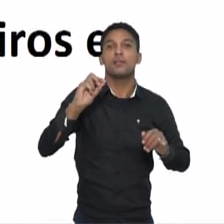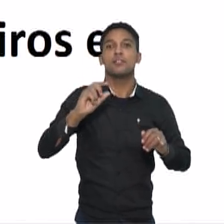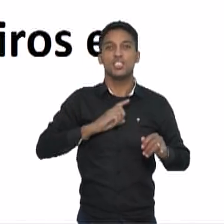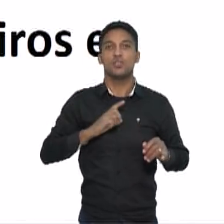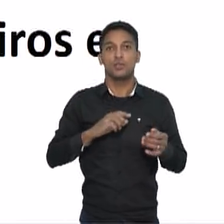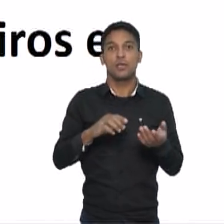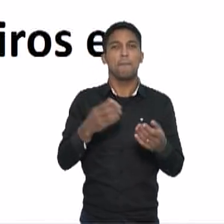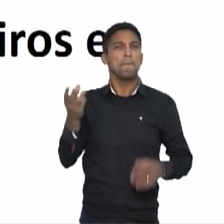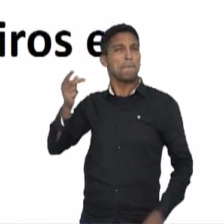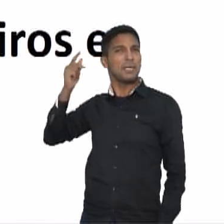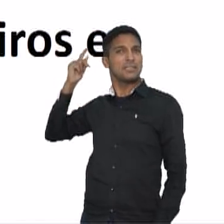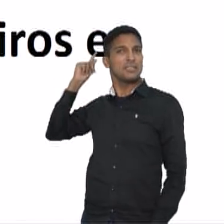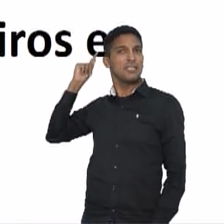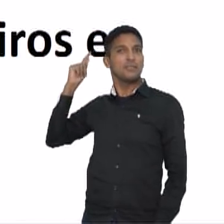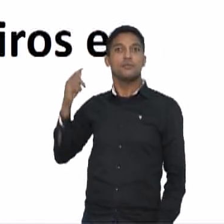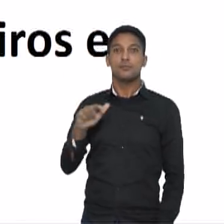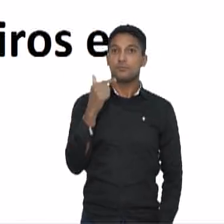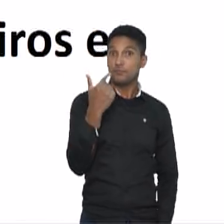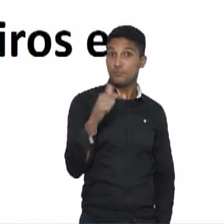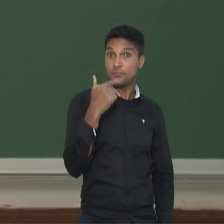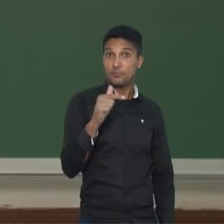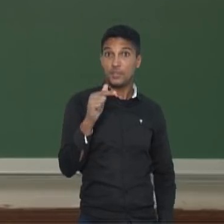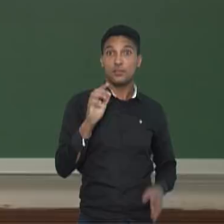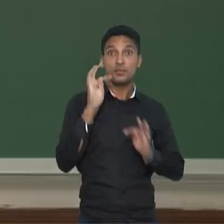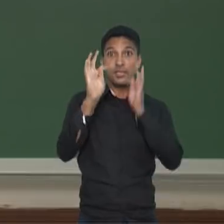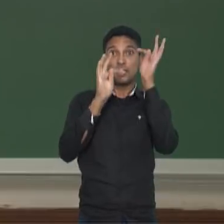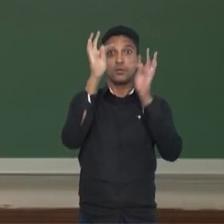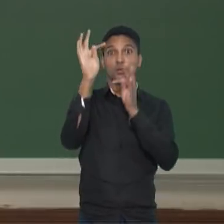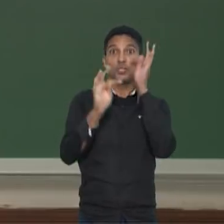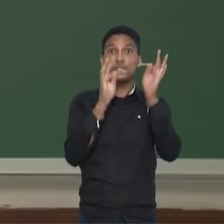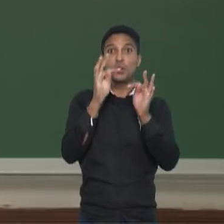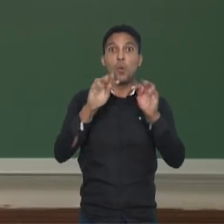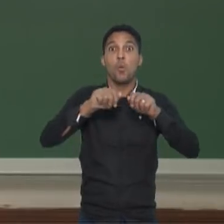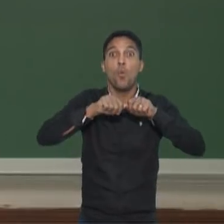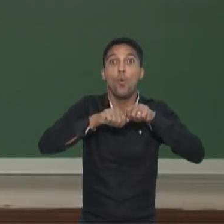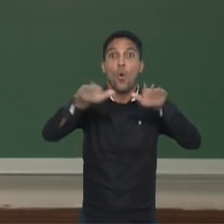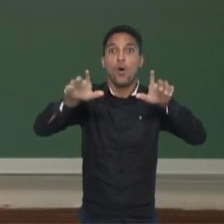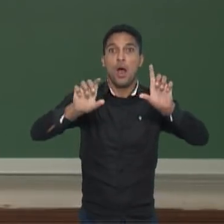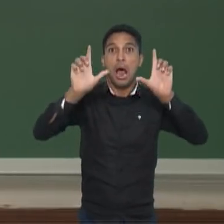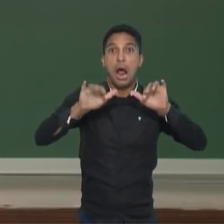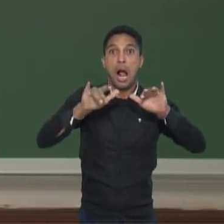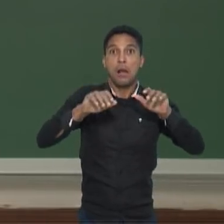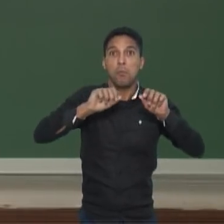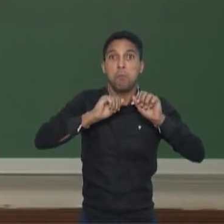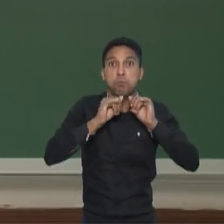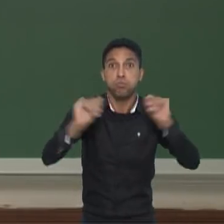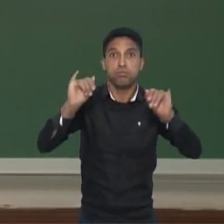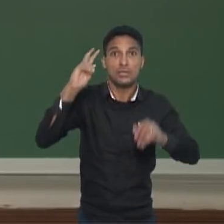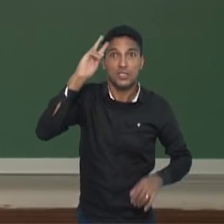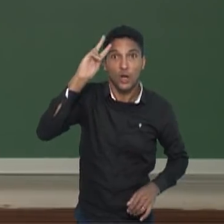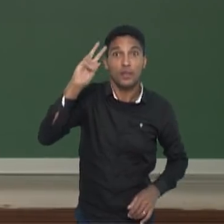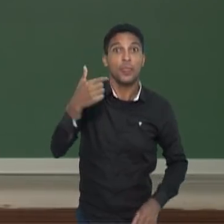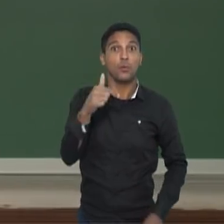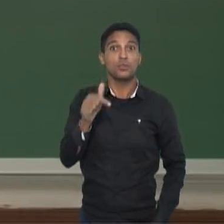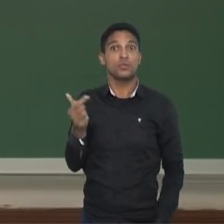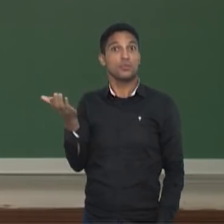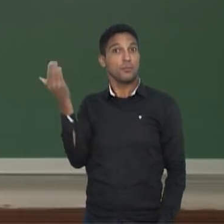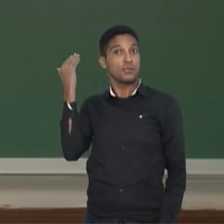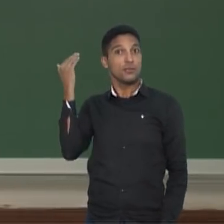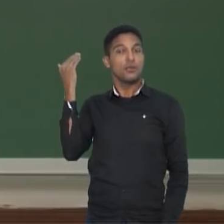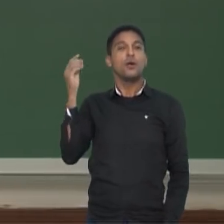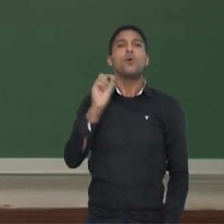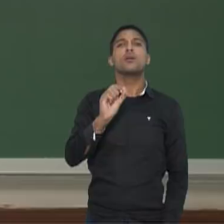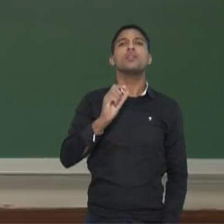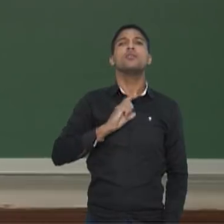existia tecnologia para espalhar a informação da maneira como a gente tem hoje, existia muito essa de estar vindo um